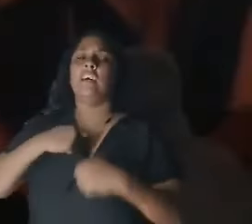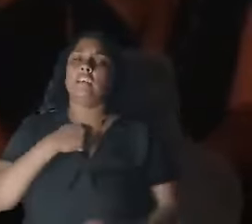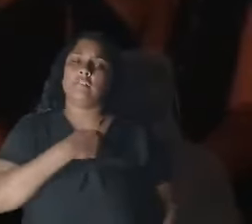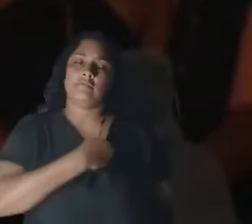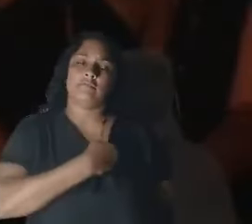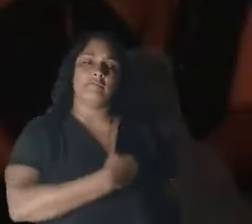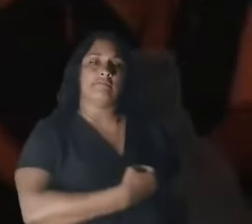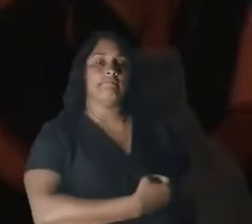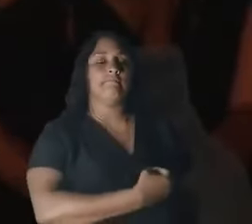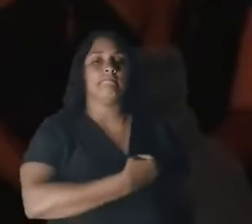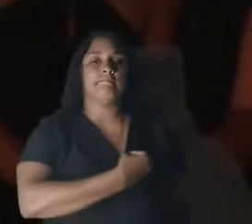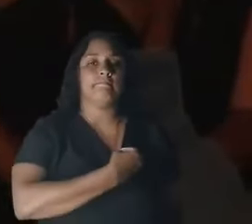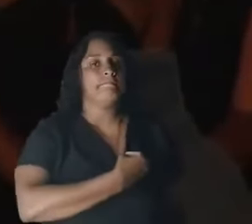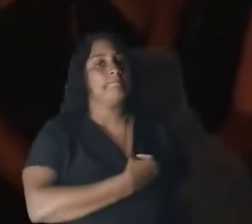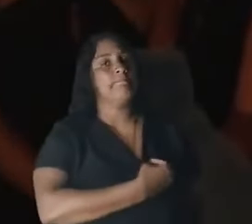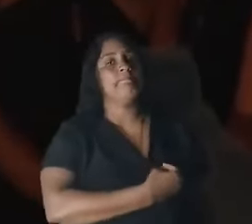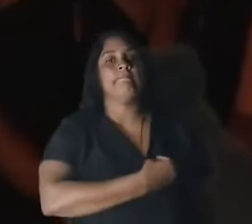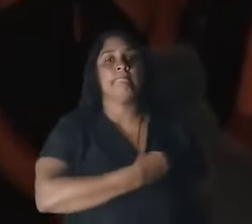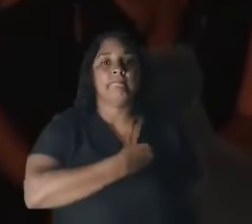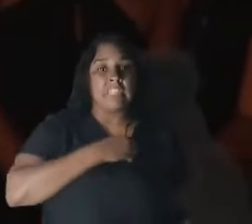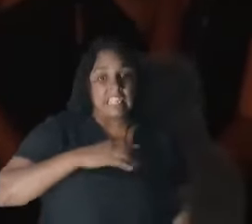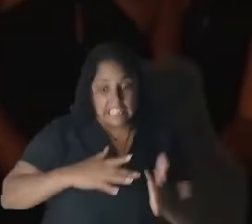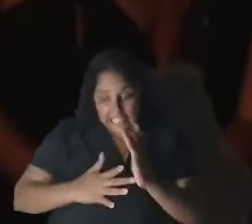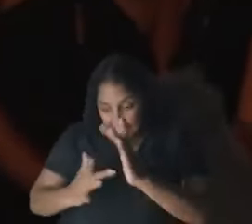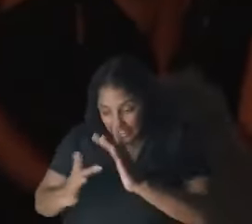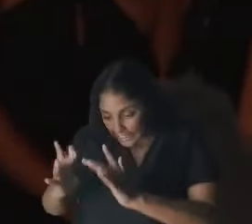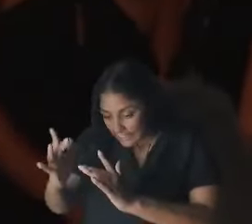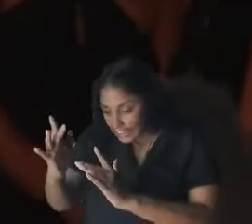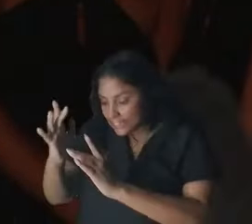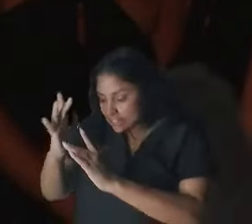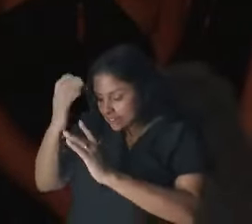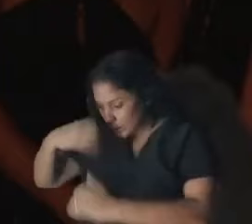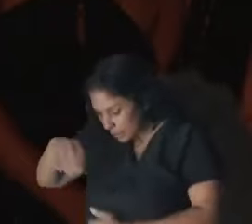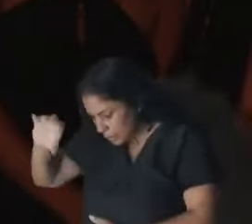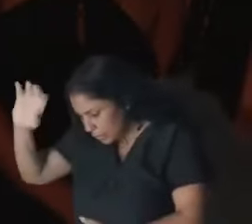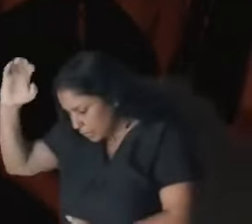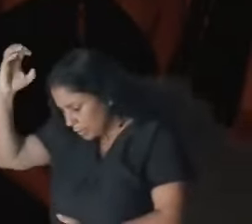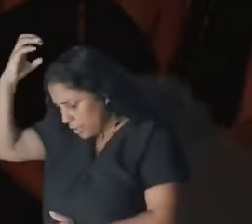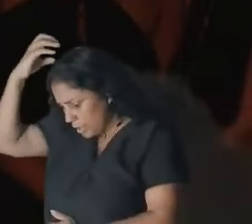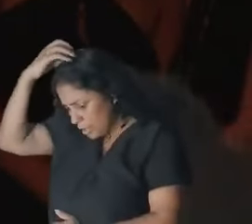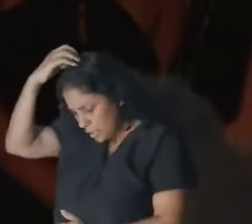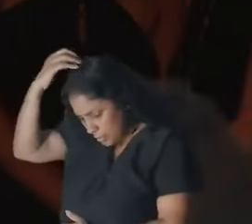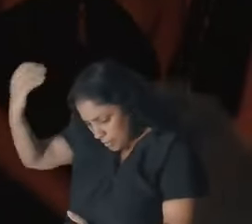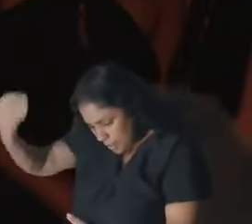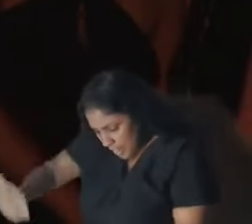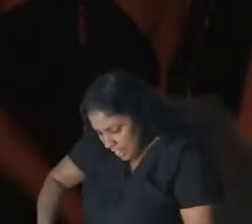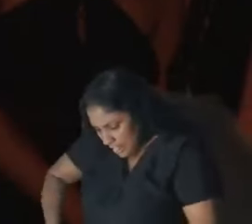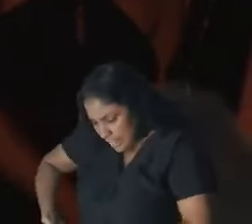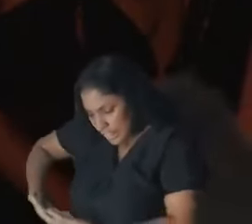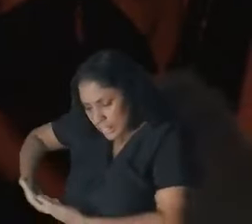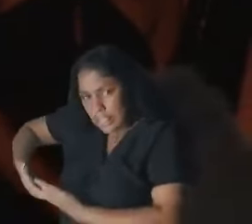existisse Natal sem nunca o rei bebê